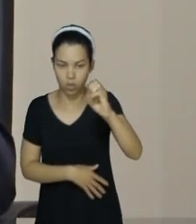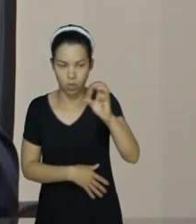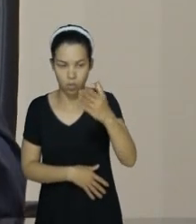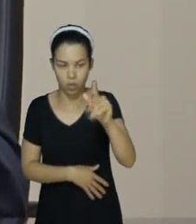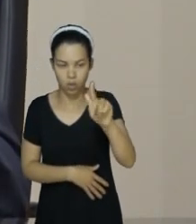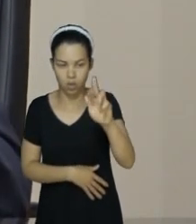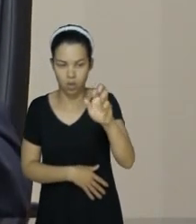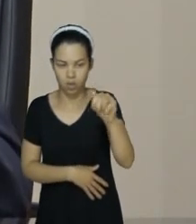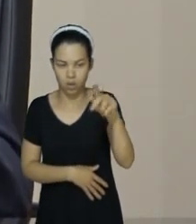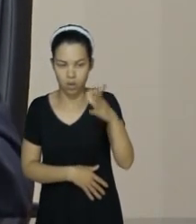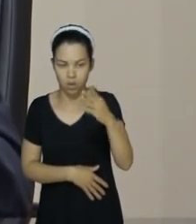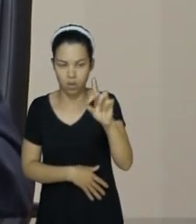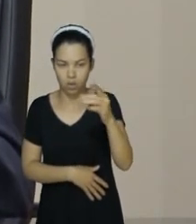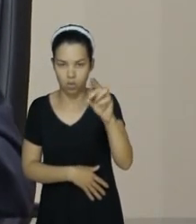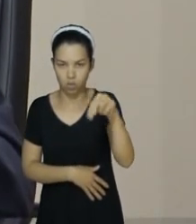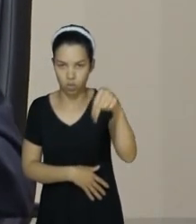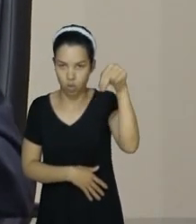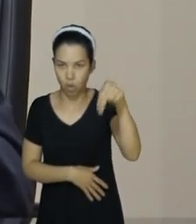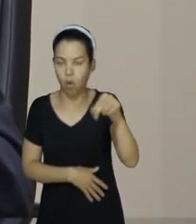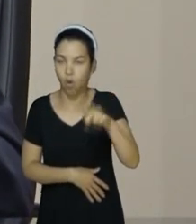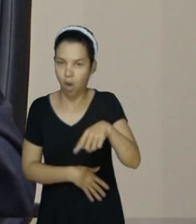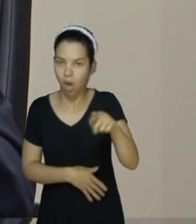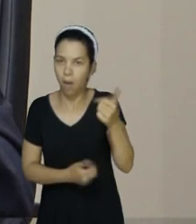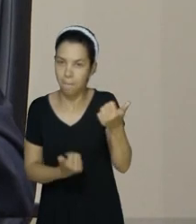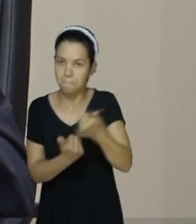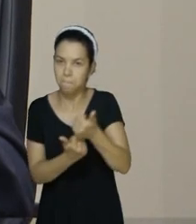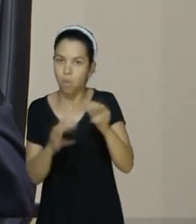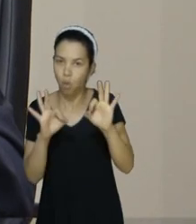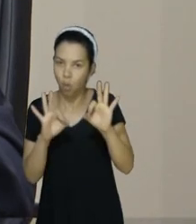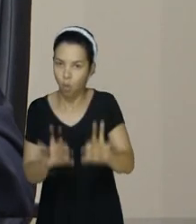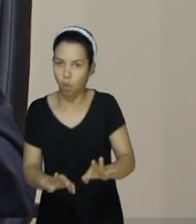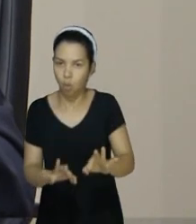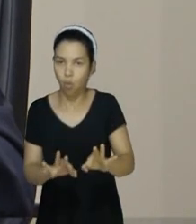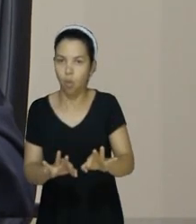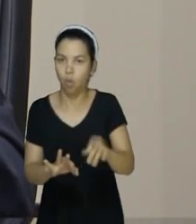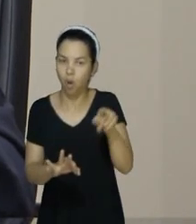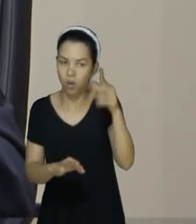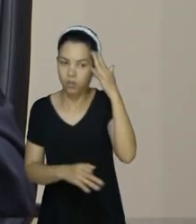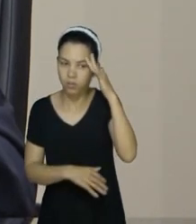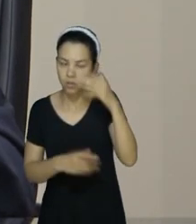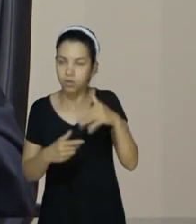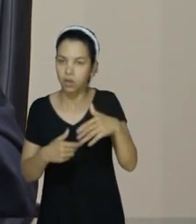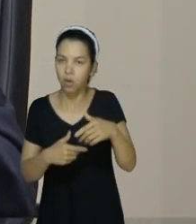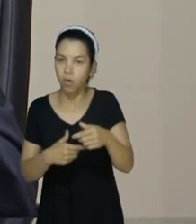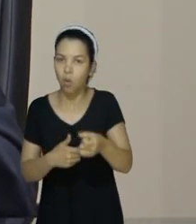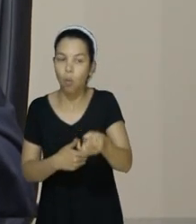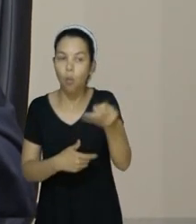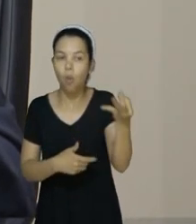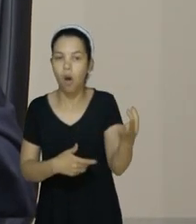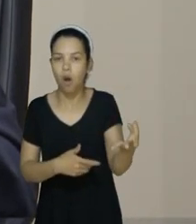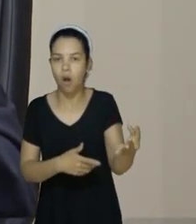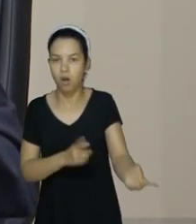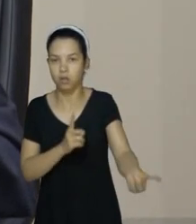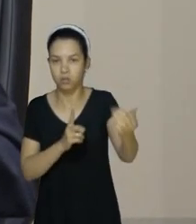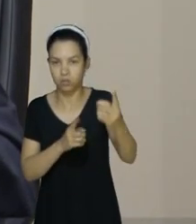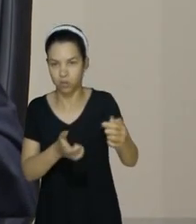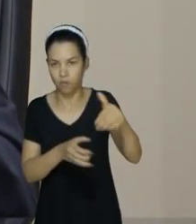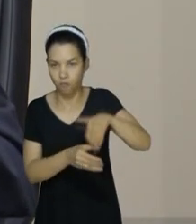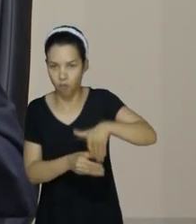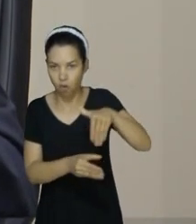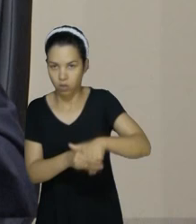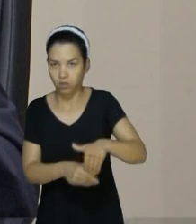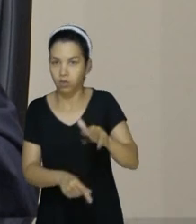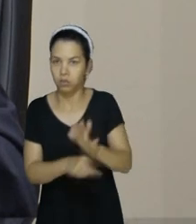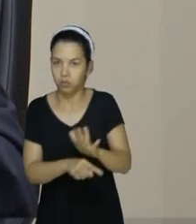grande apoiadora, porque entendeu quantos deles vieram falar que votaram a favor